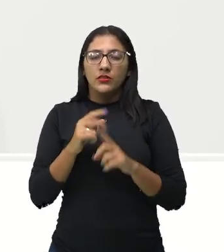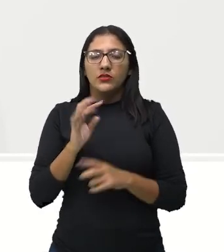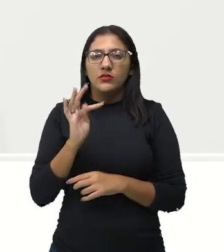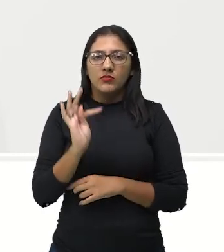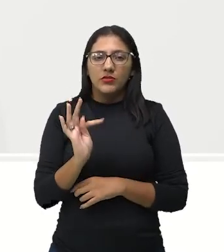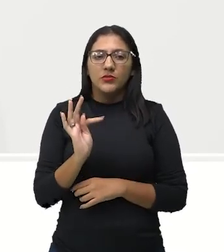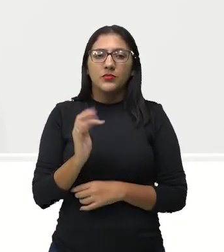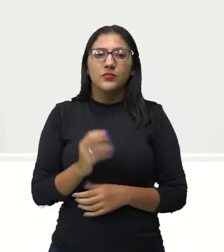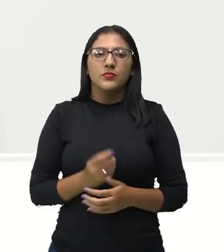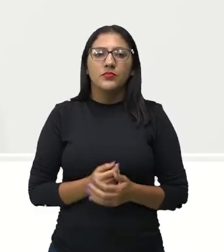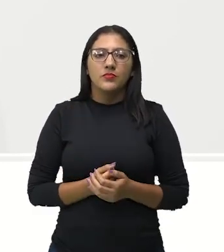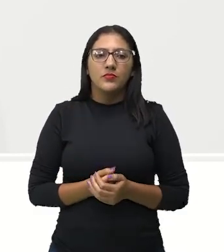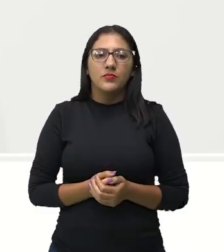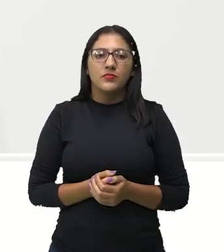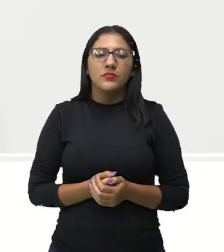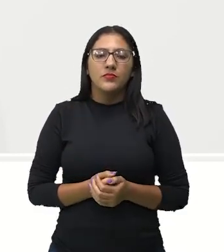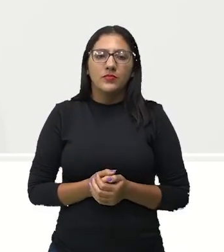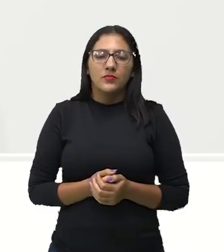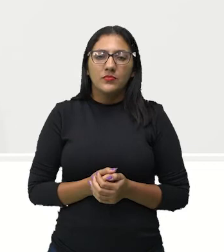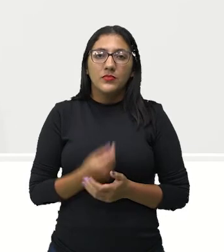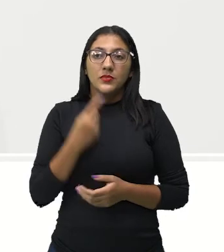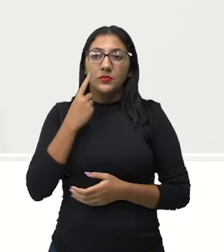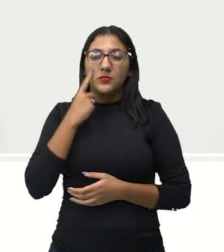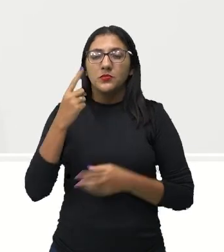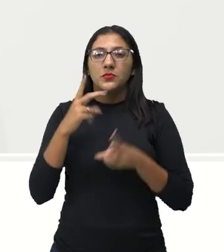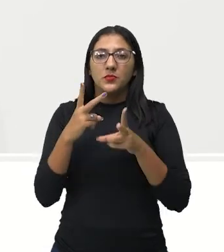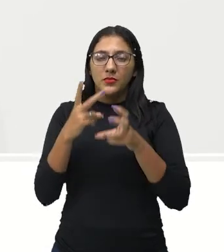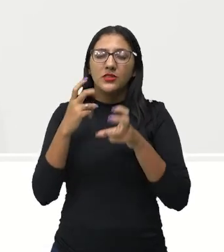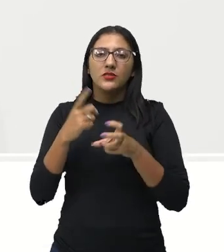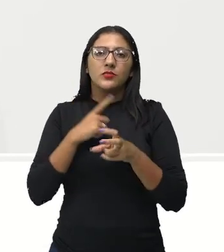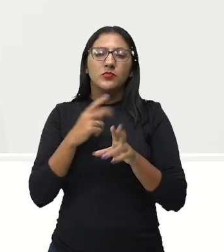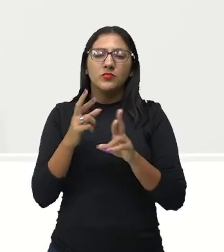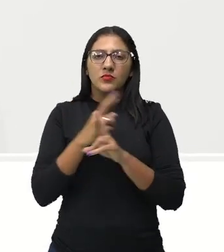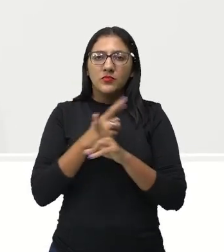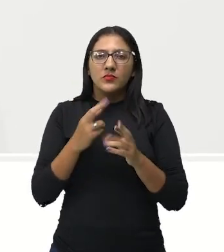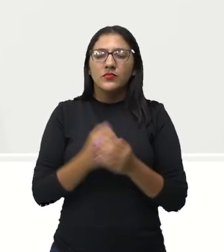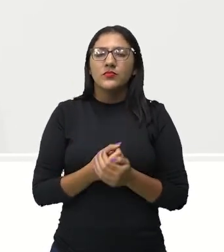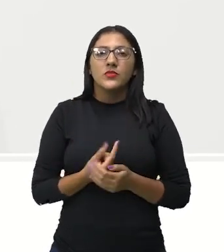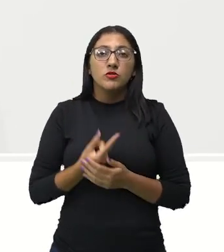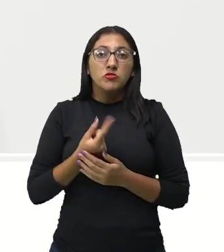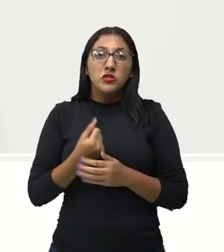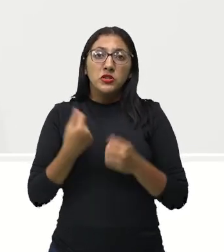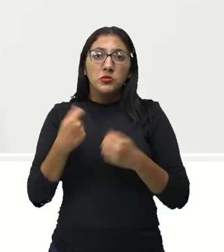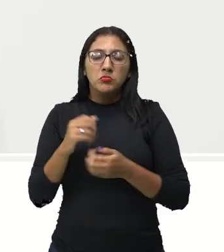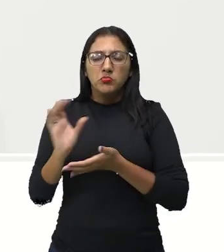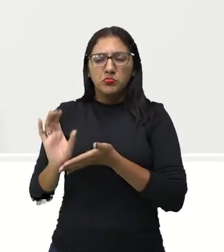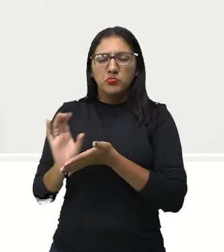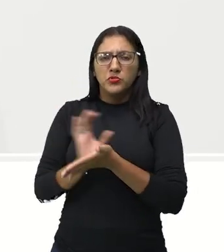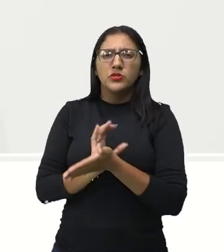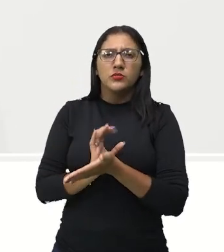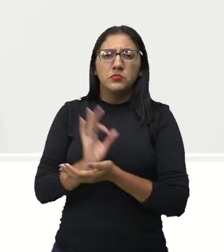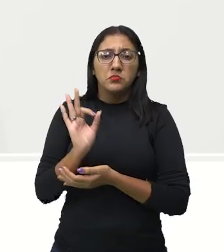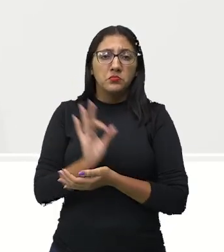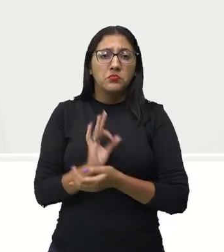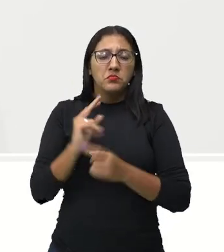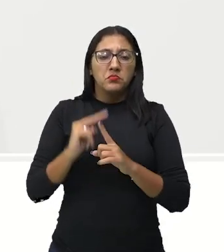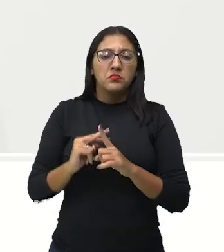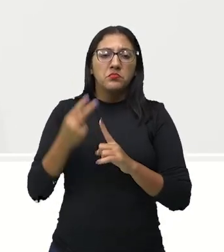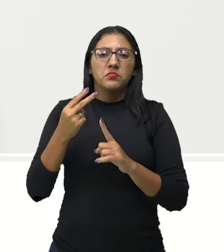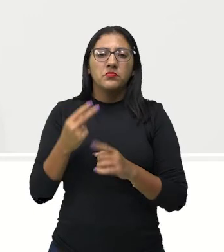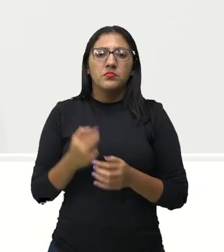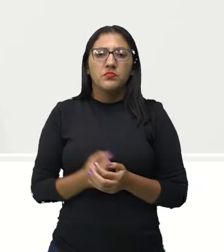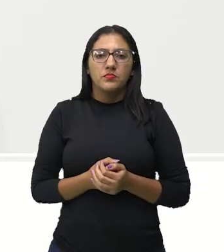tempo. Perceba que ele quer saber quanto ele irá receber, tá bom? De juros. Então ele quer saber,